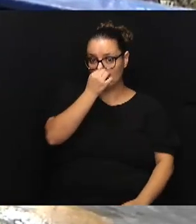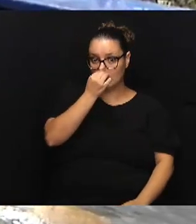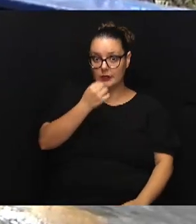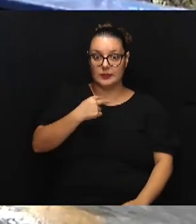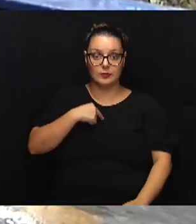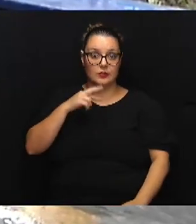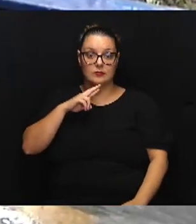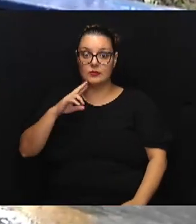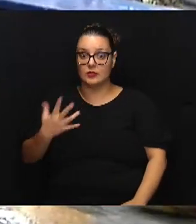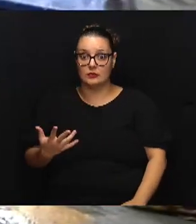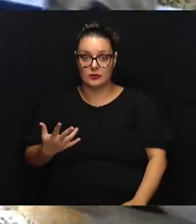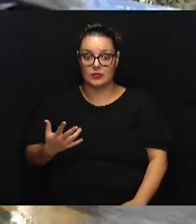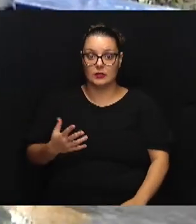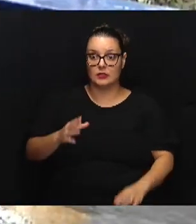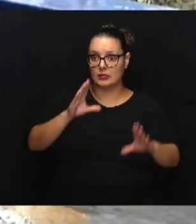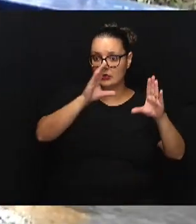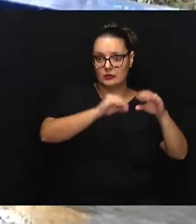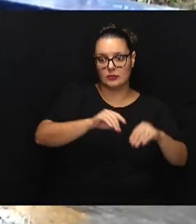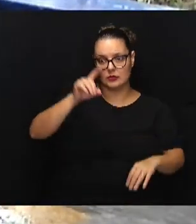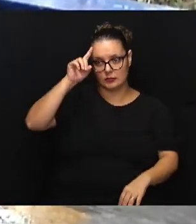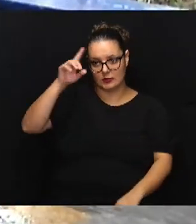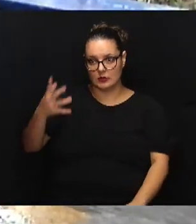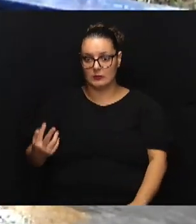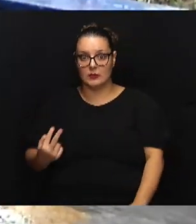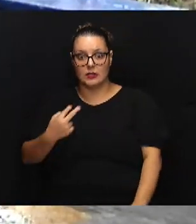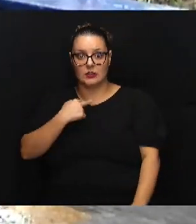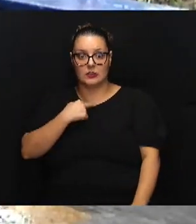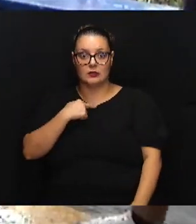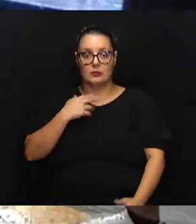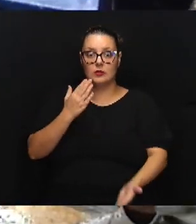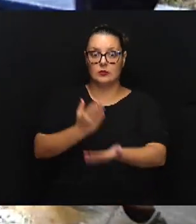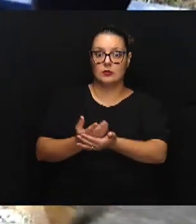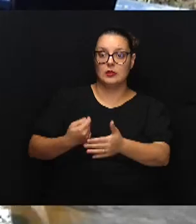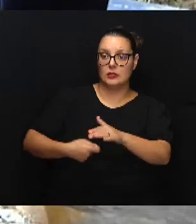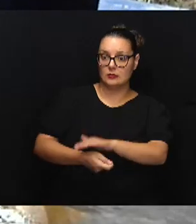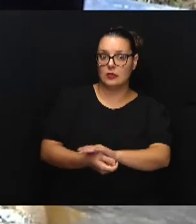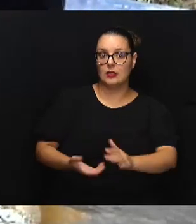resolver esse ponto do dia para a noite, mas a gente não pode parar de investir.